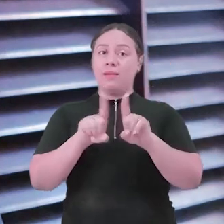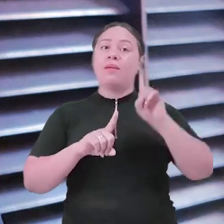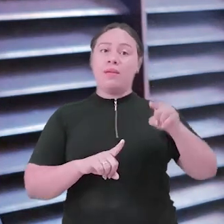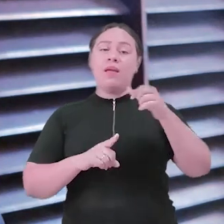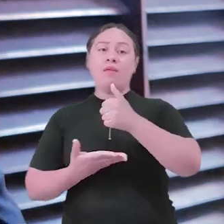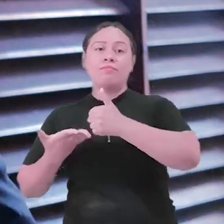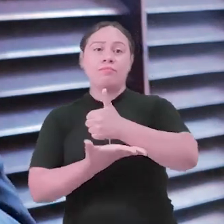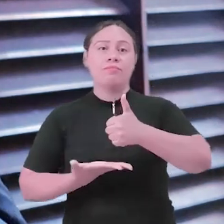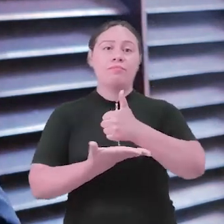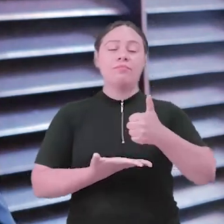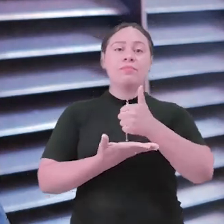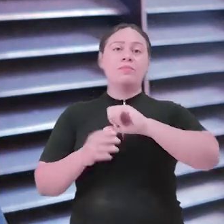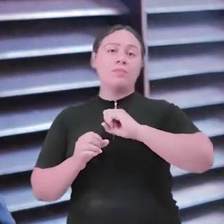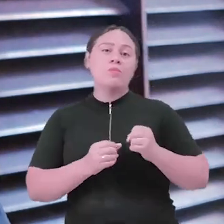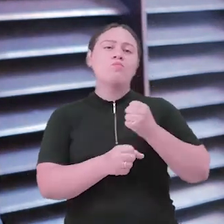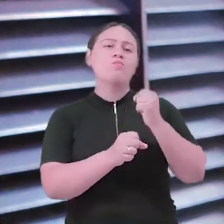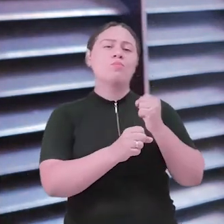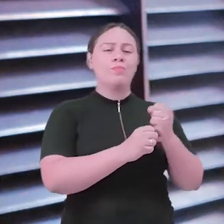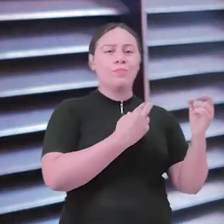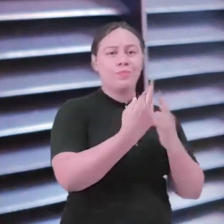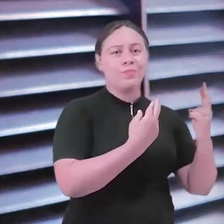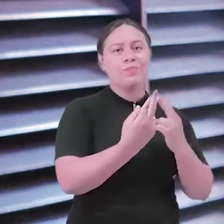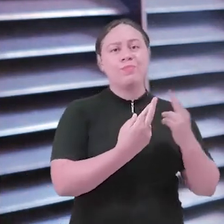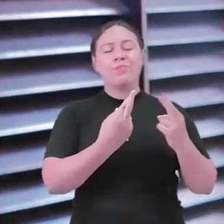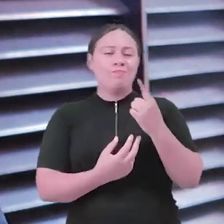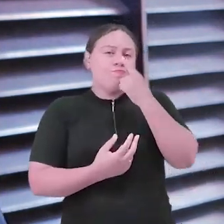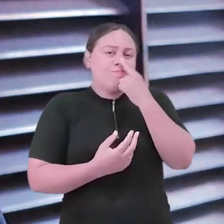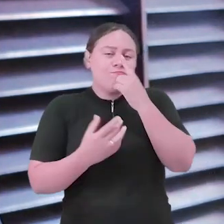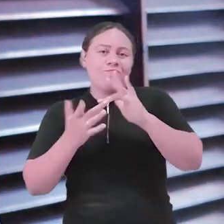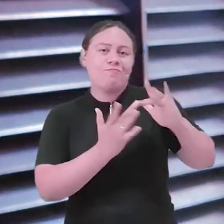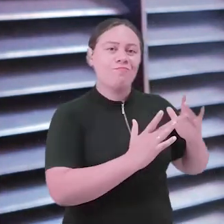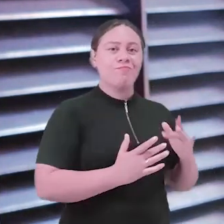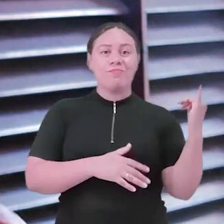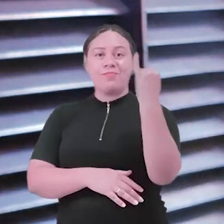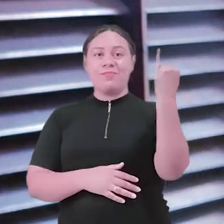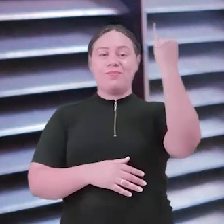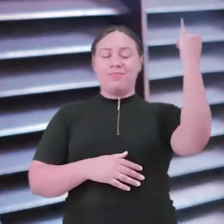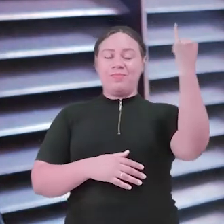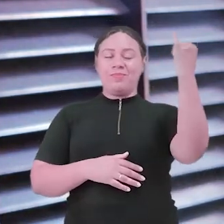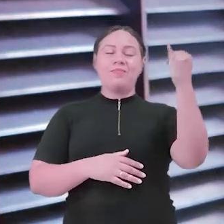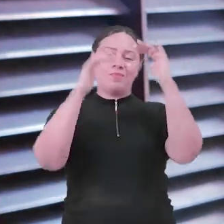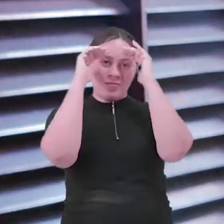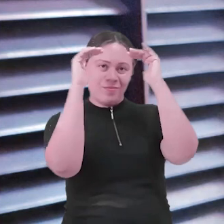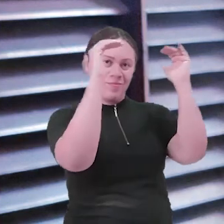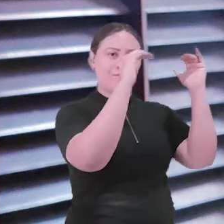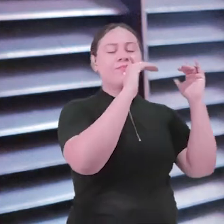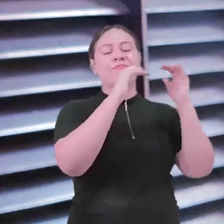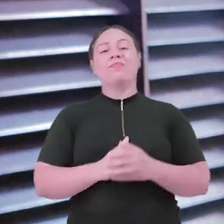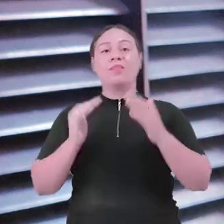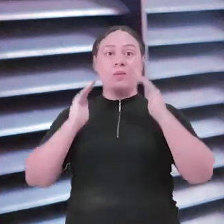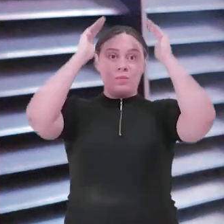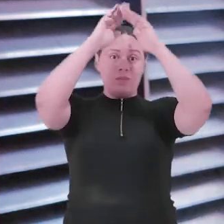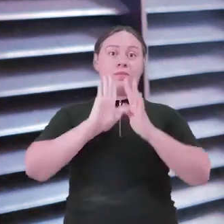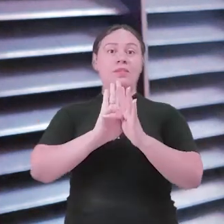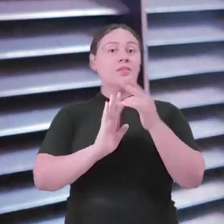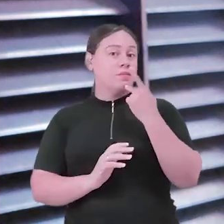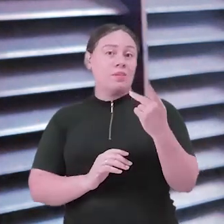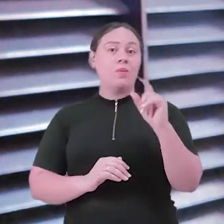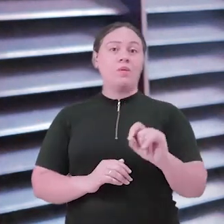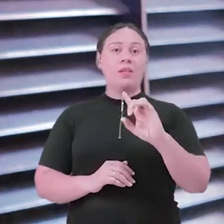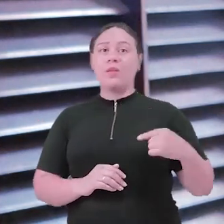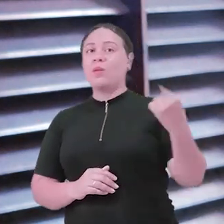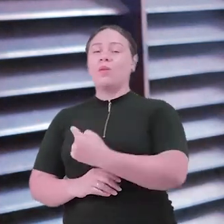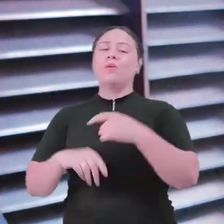se fundamenta na construção de relações humanas significativas e respeitosas. O Papa sublinhou